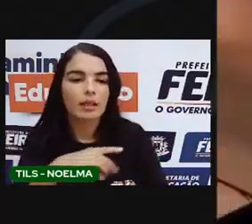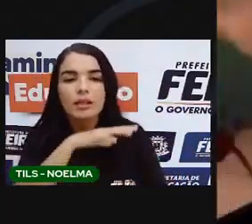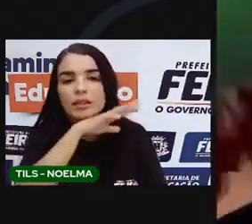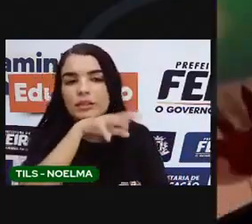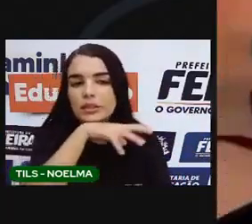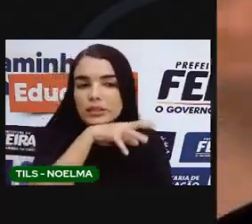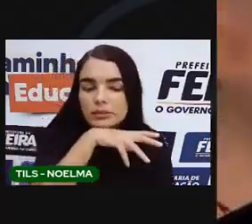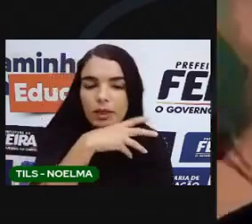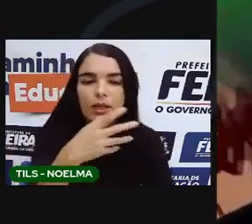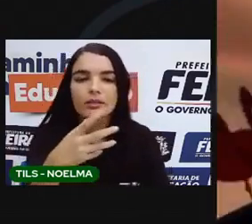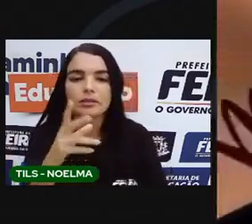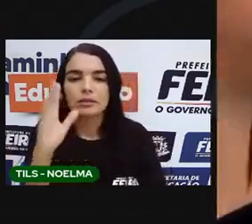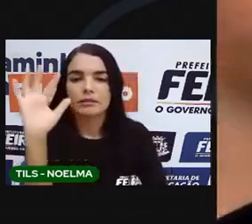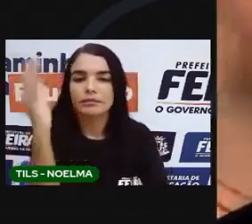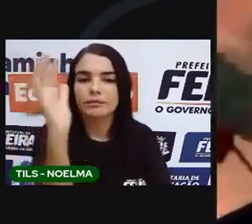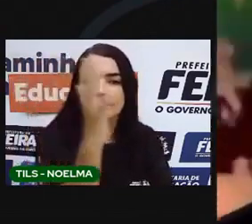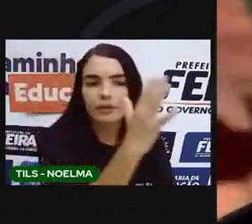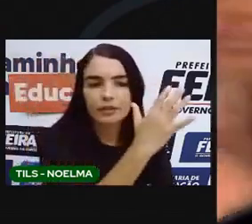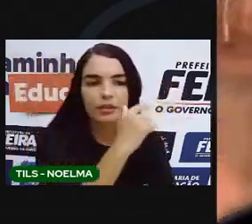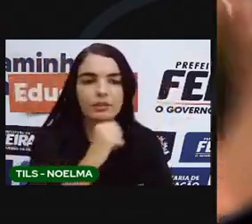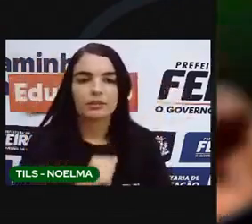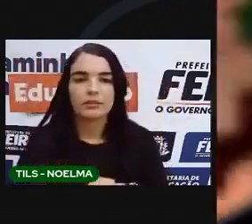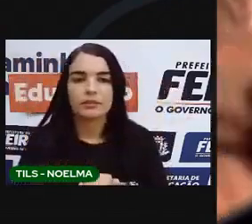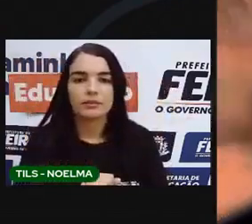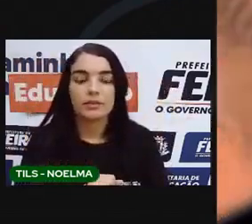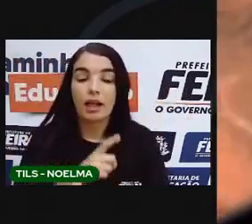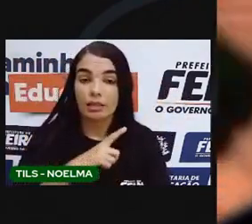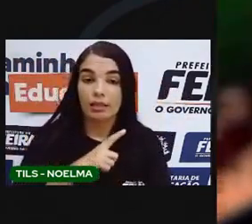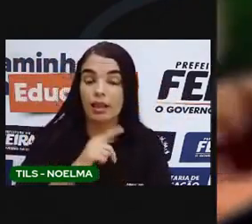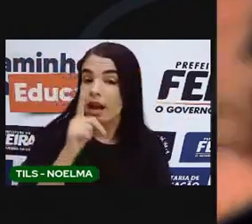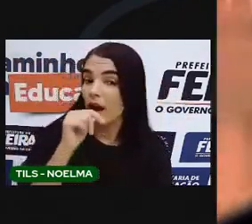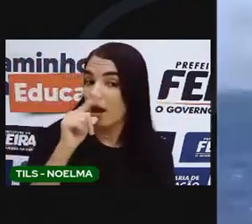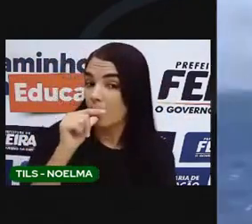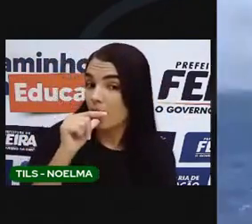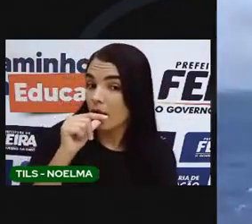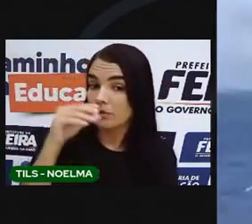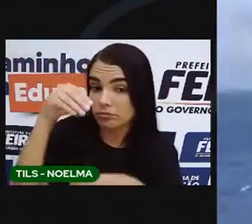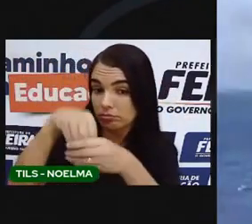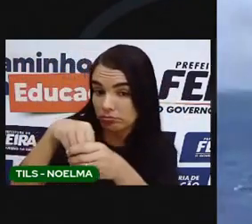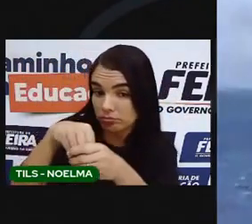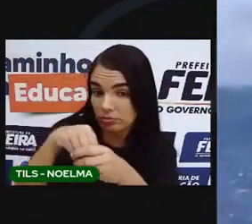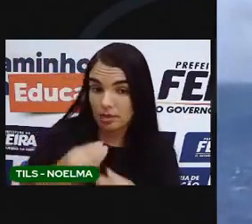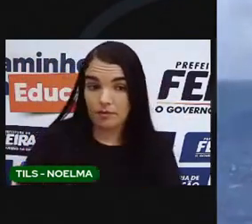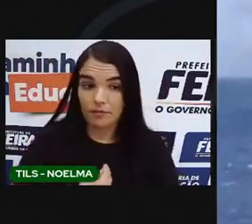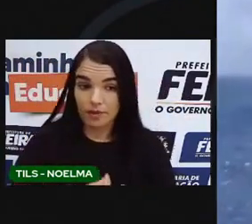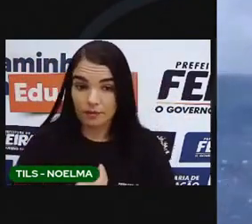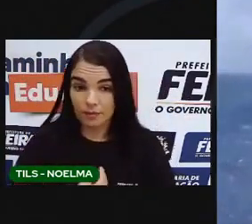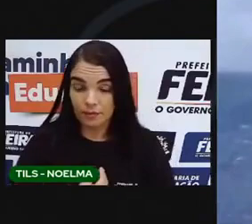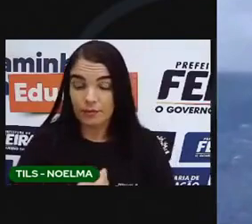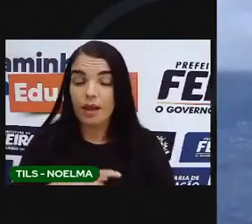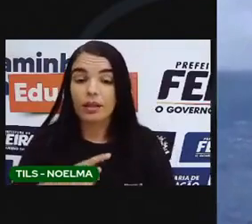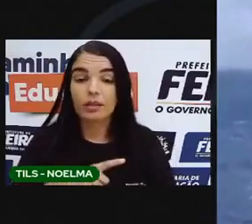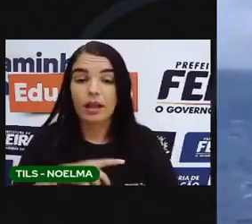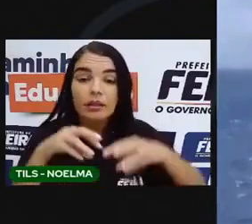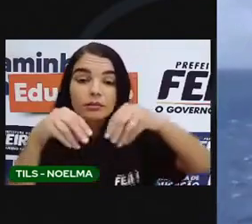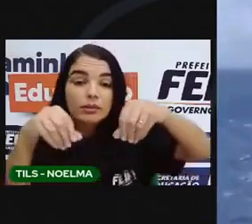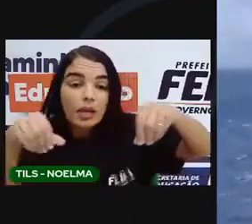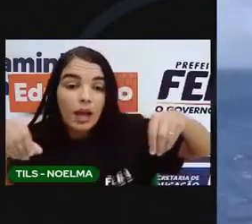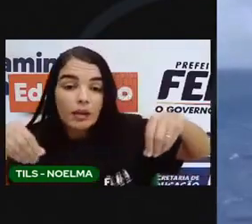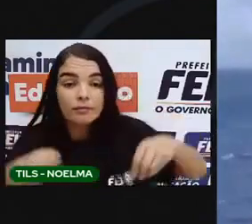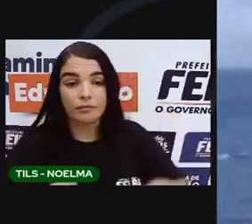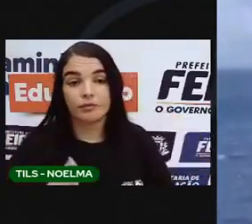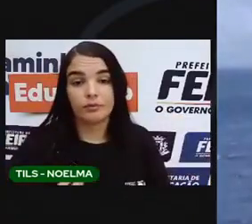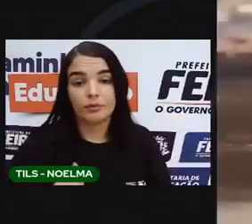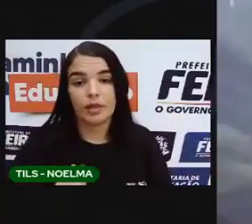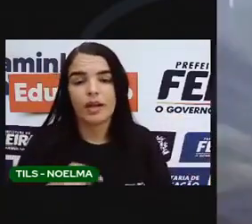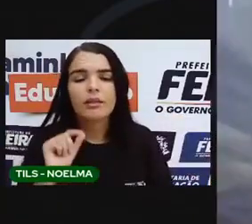se dividir em dois grandes grupos: os aquáticos e os terrestres. Nos biomas aquáticos, nós temos os oceanos e